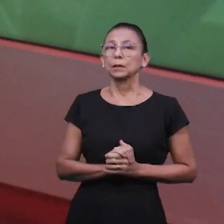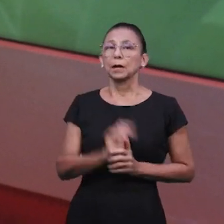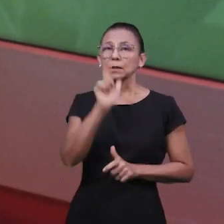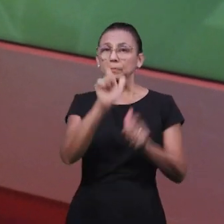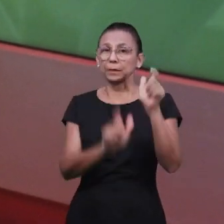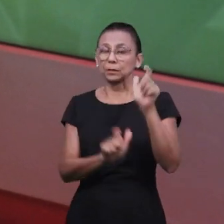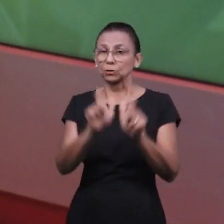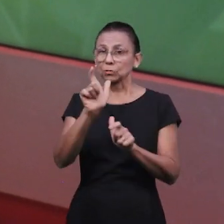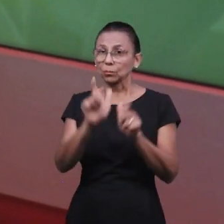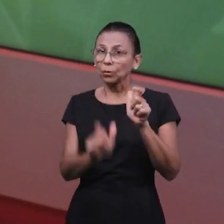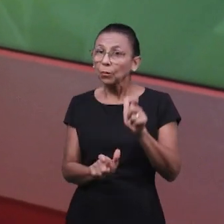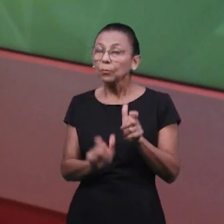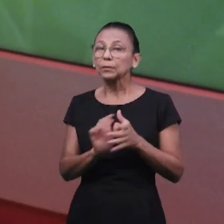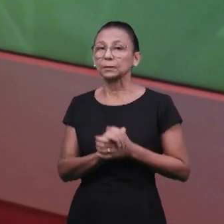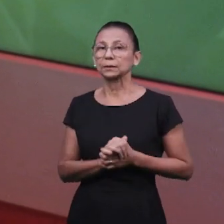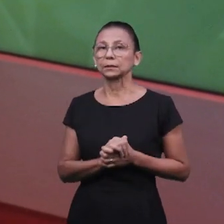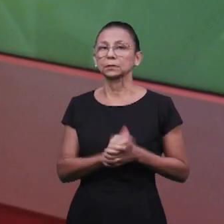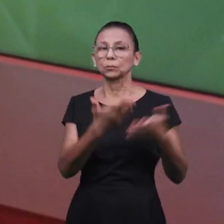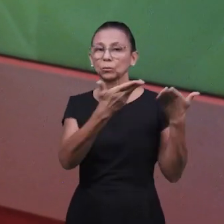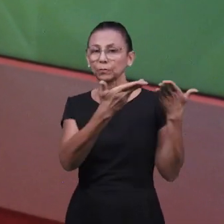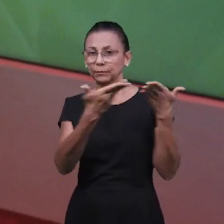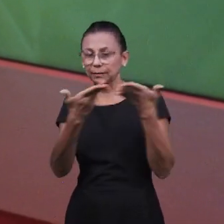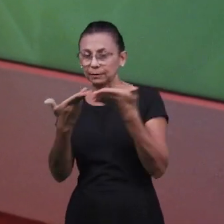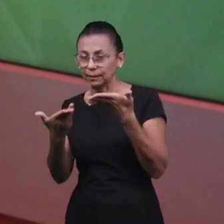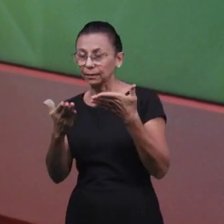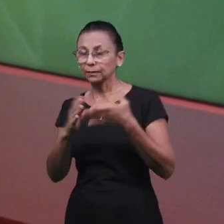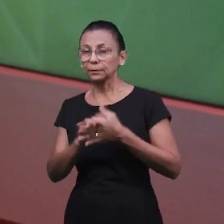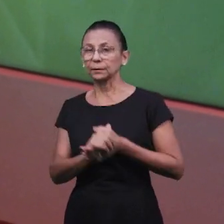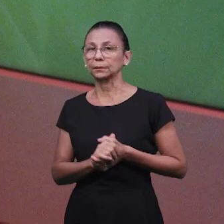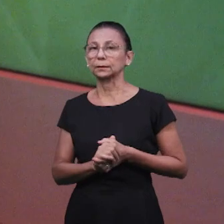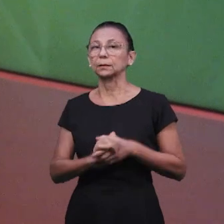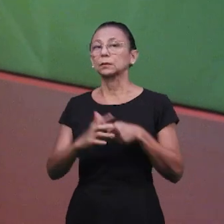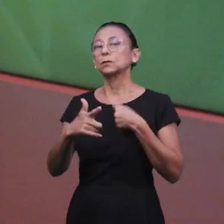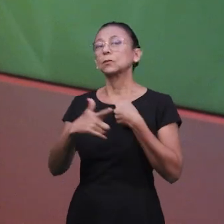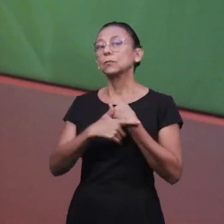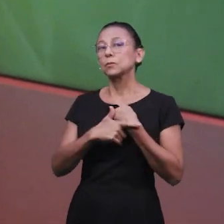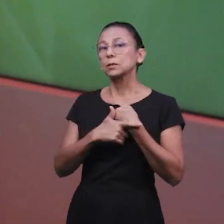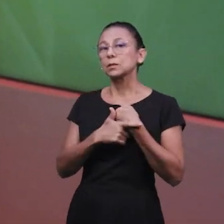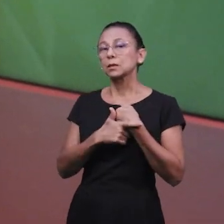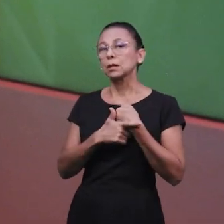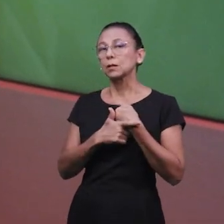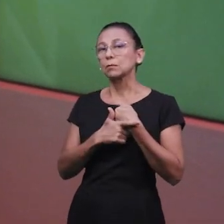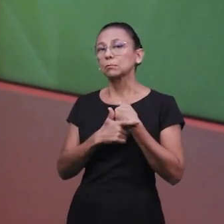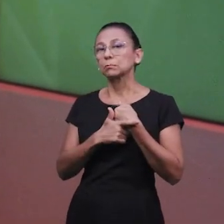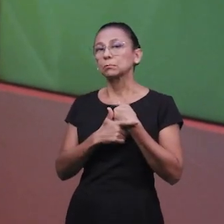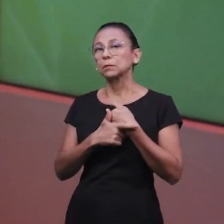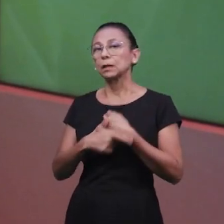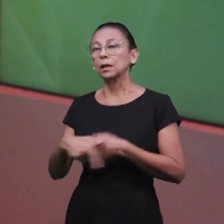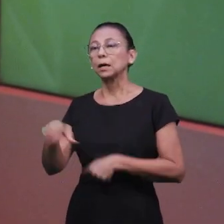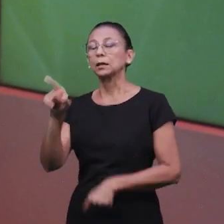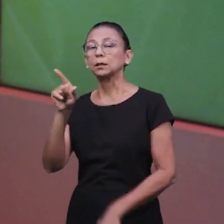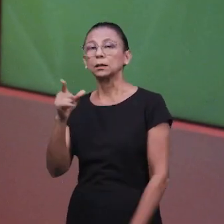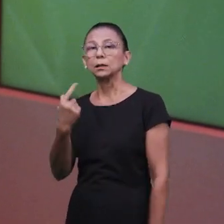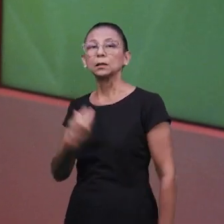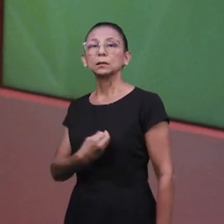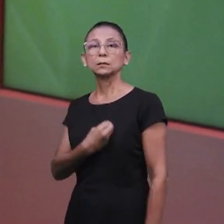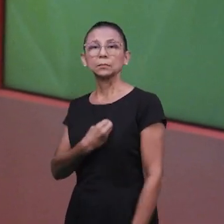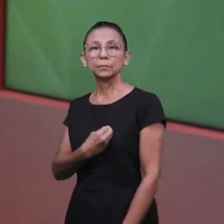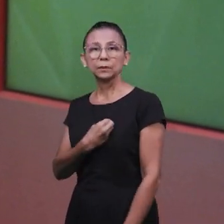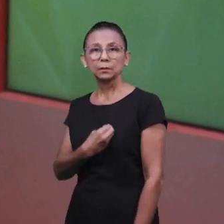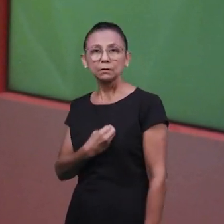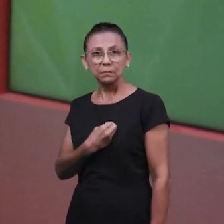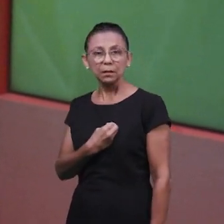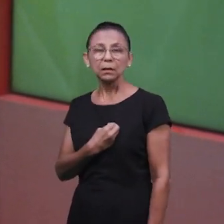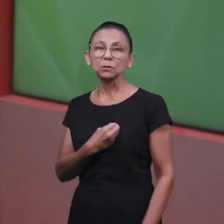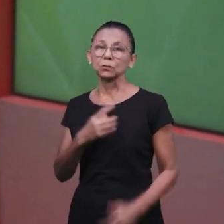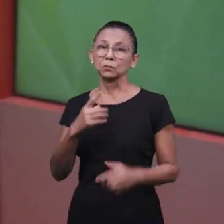convidados, a responsabilidade deles, a função deles era estar presente. Porque a partir do